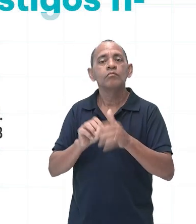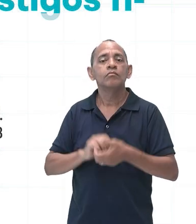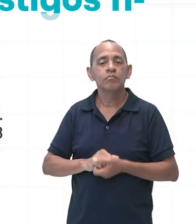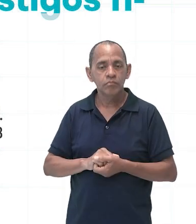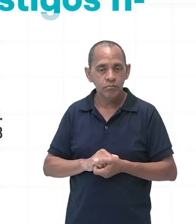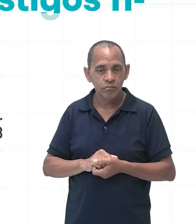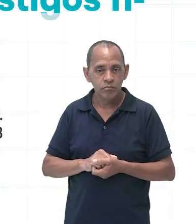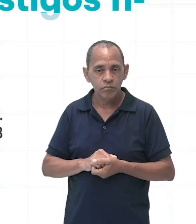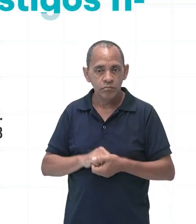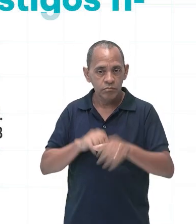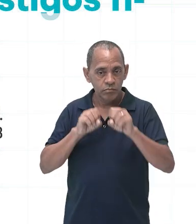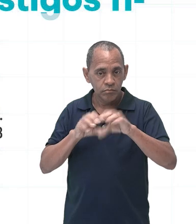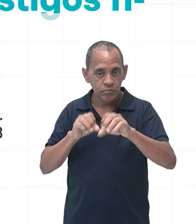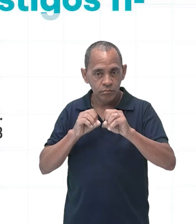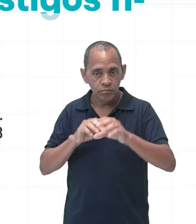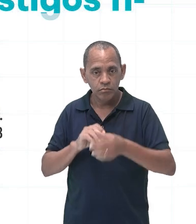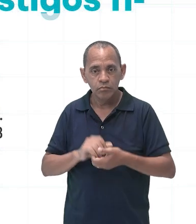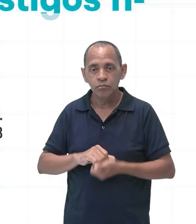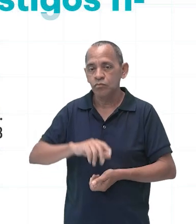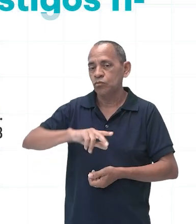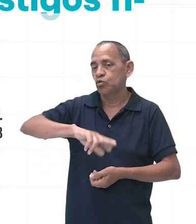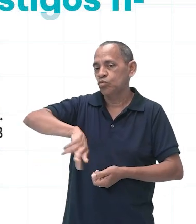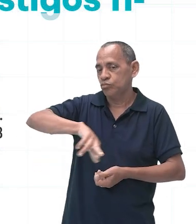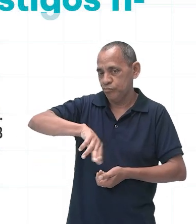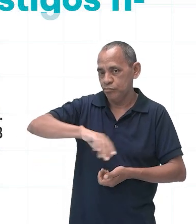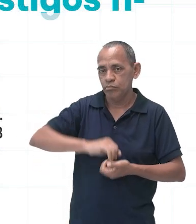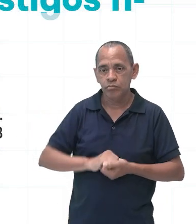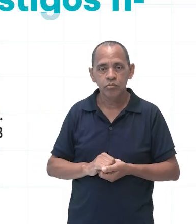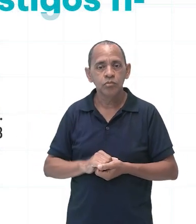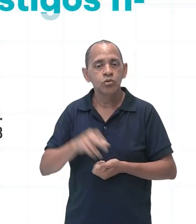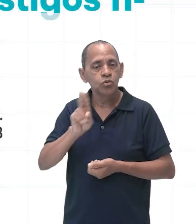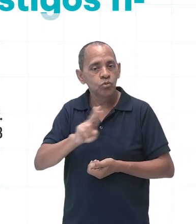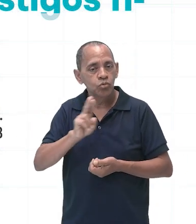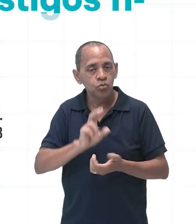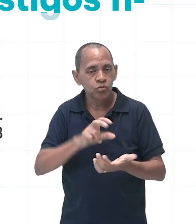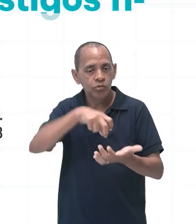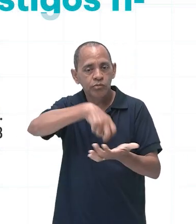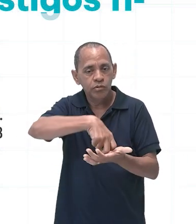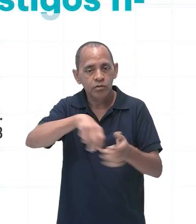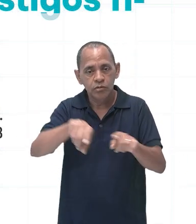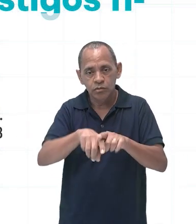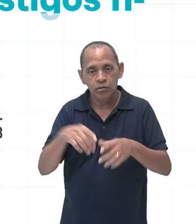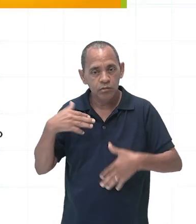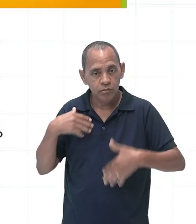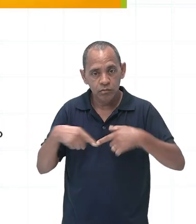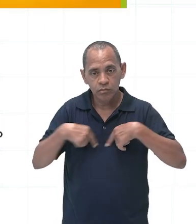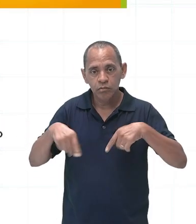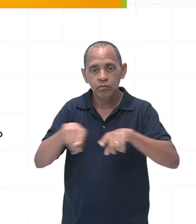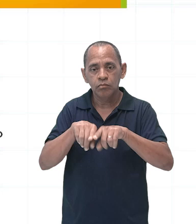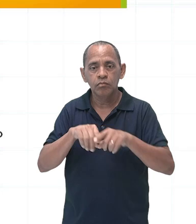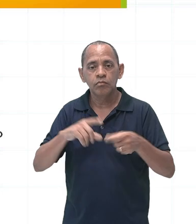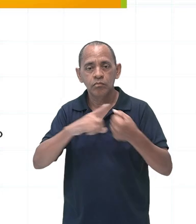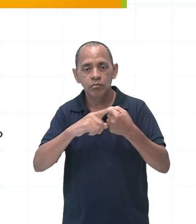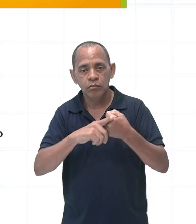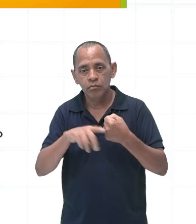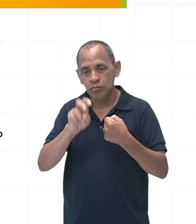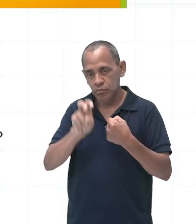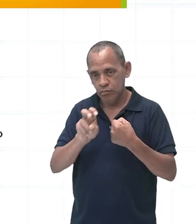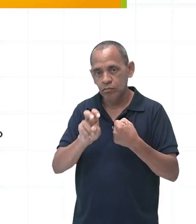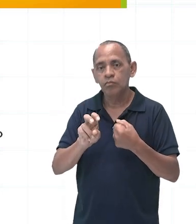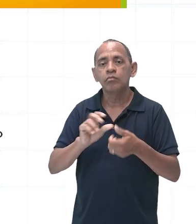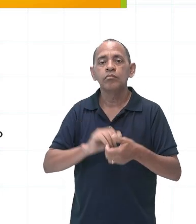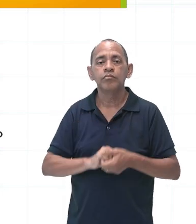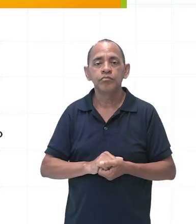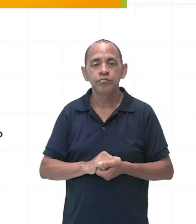ser educado sem o uso de castigos físicos nem degradantes, tá bom? Então, o artigo 5º vai destacar isto